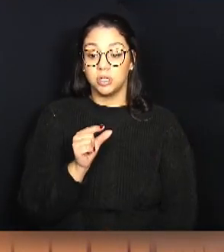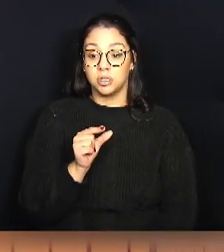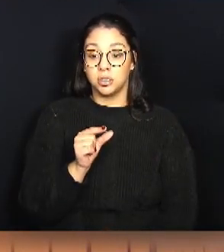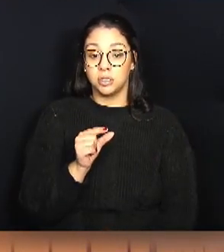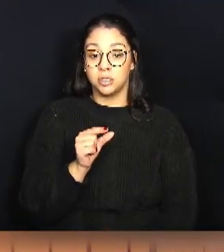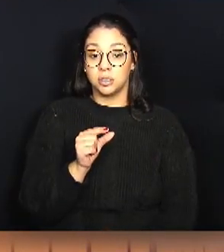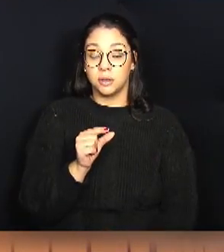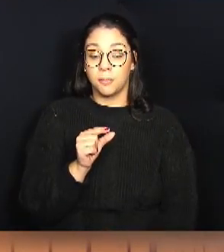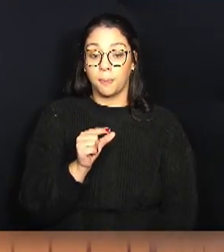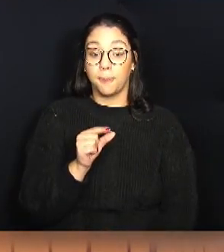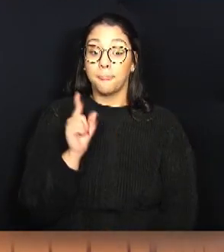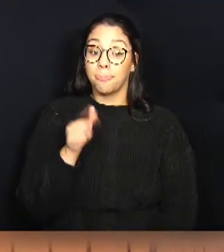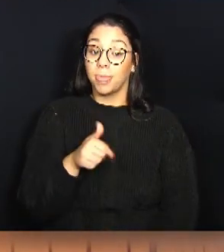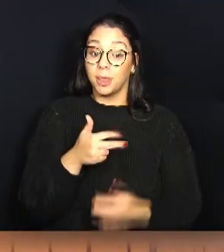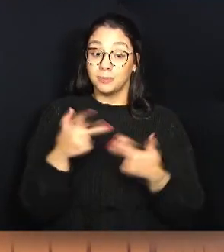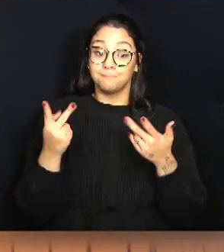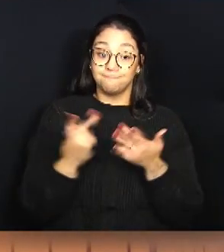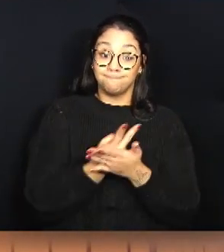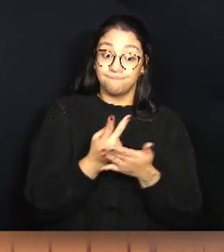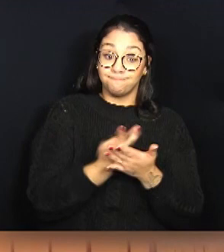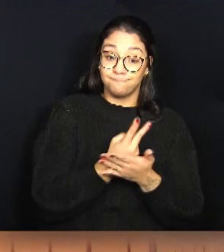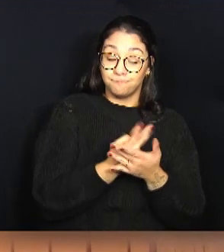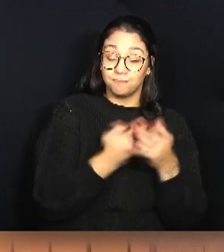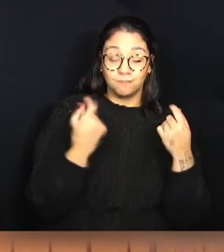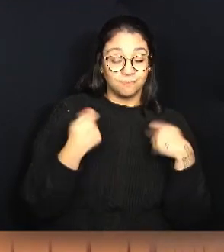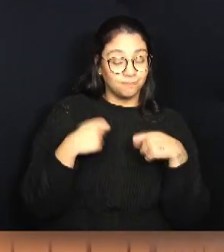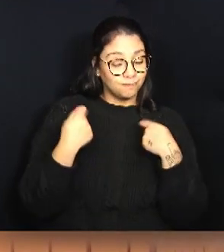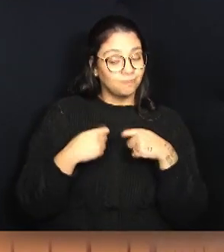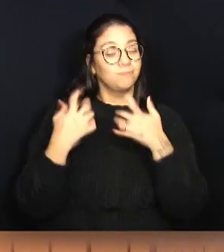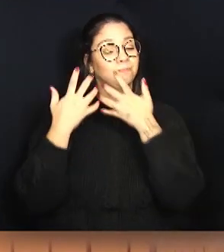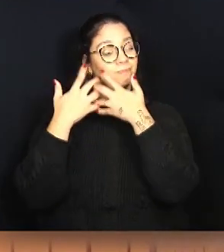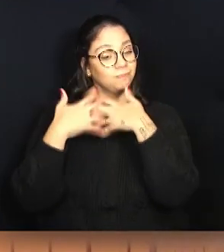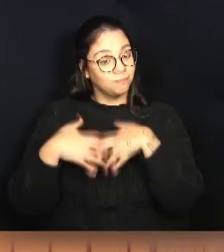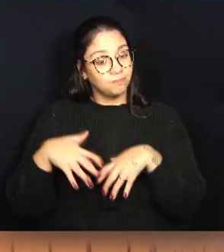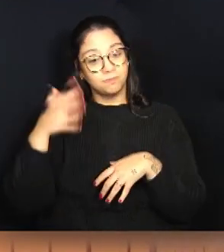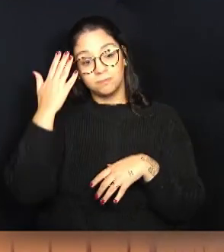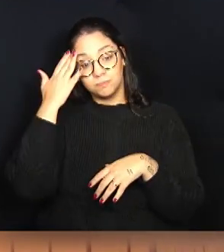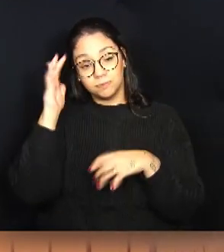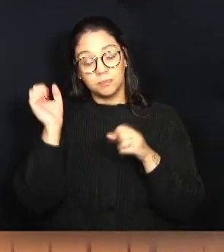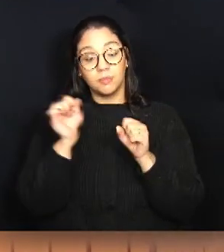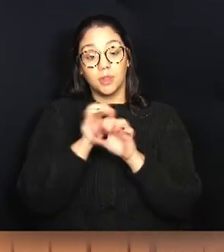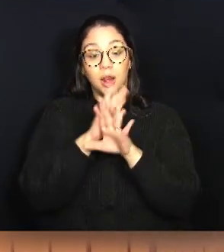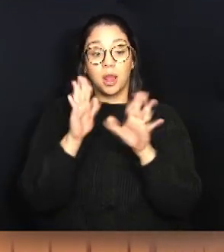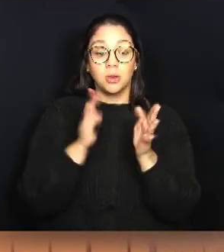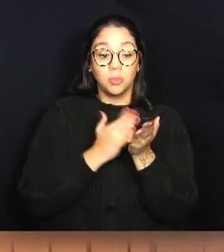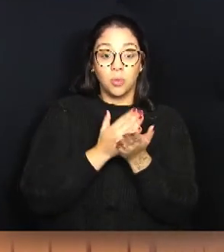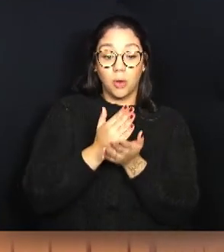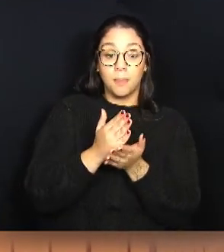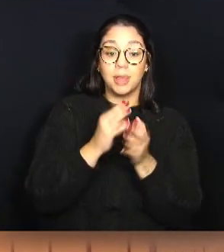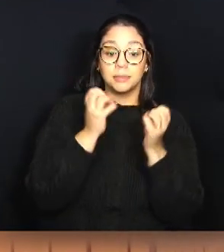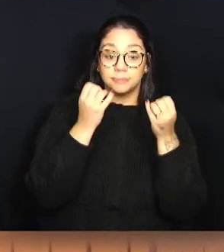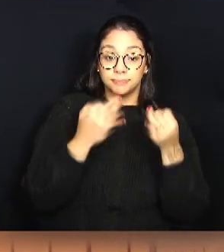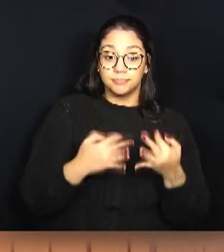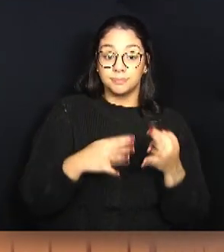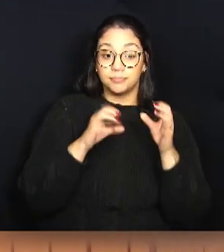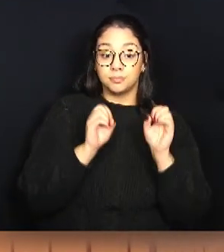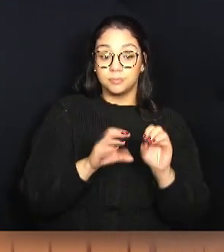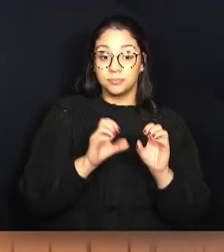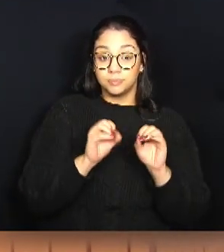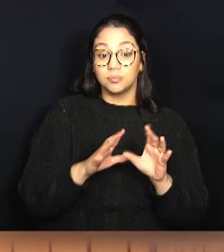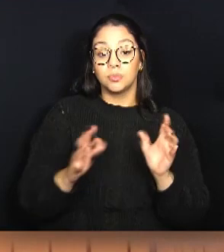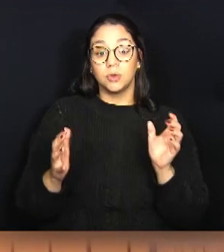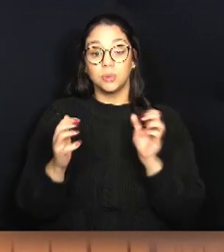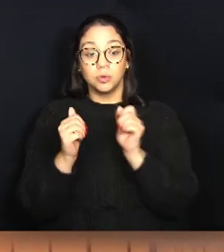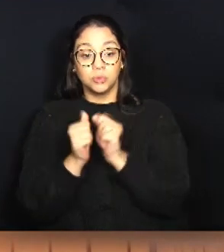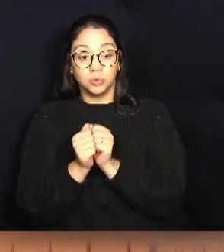Então, são fatos que a gente precisa raciocinar, interpretar, e quando a gente começa a falar em educação, junto